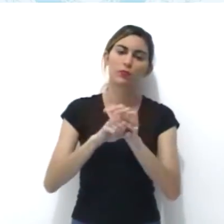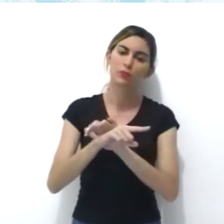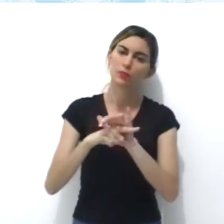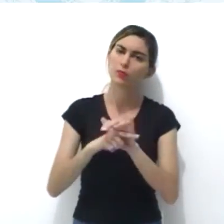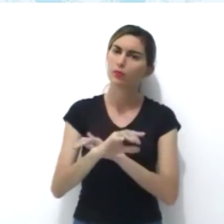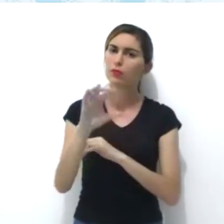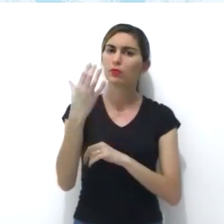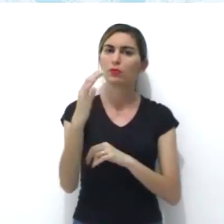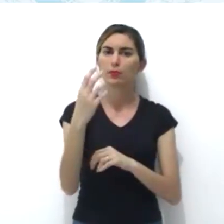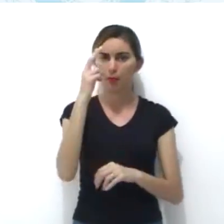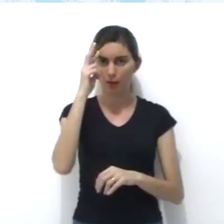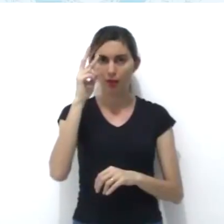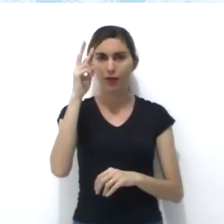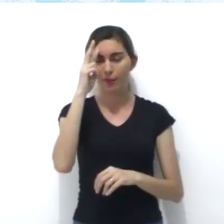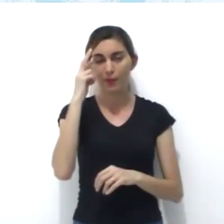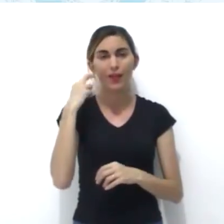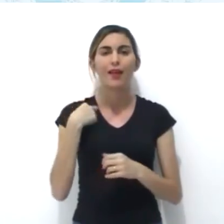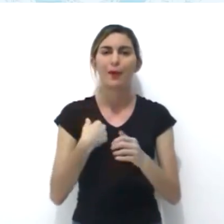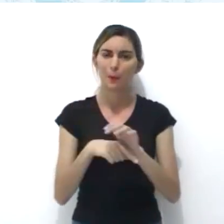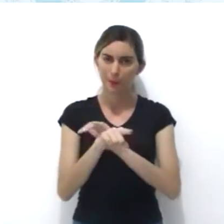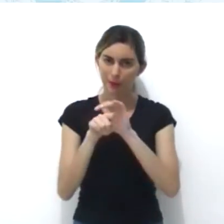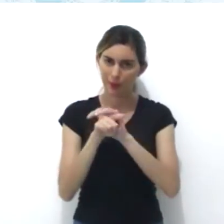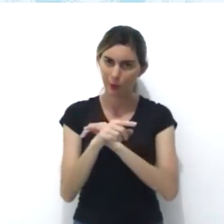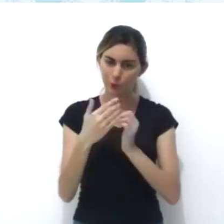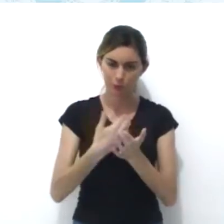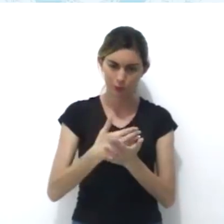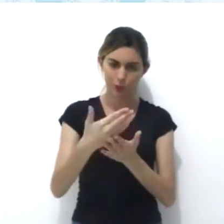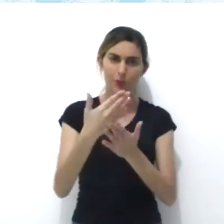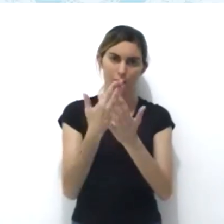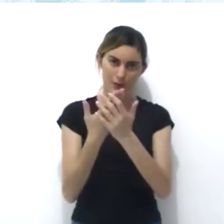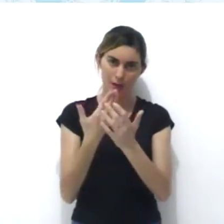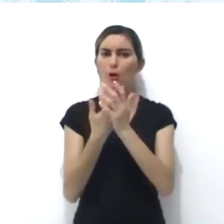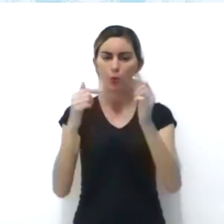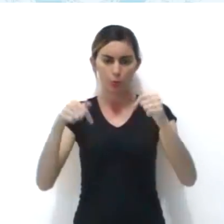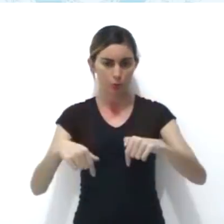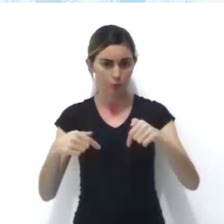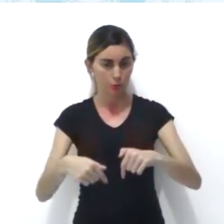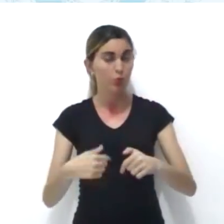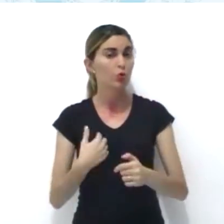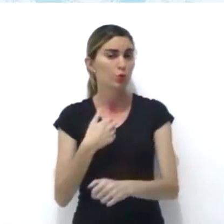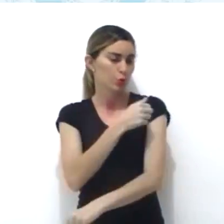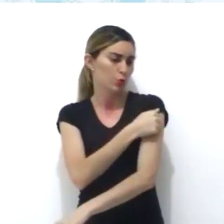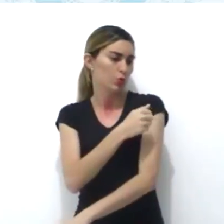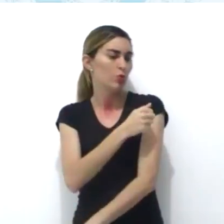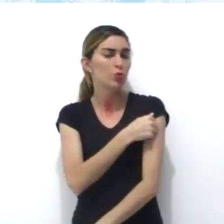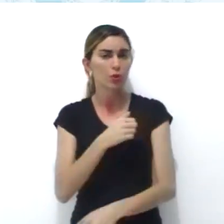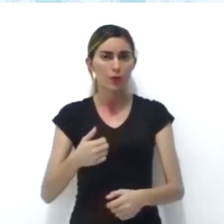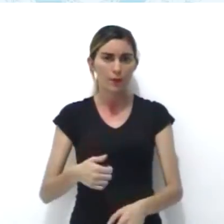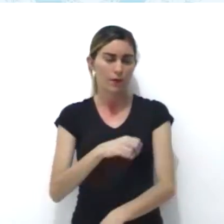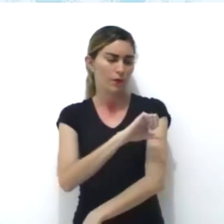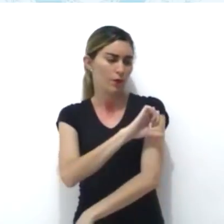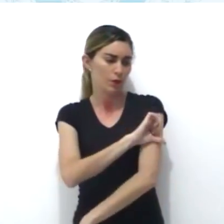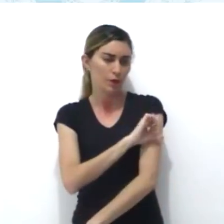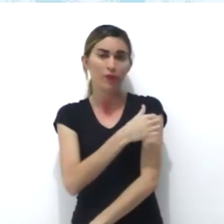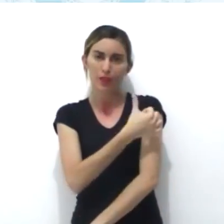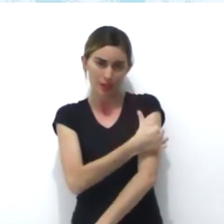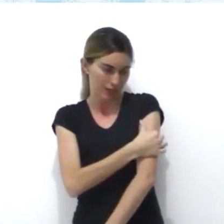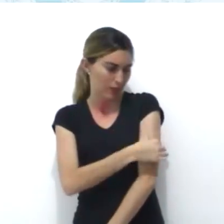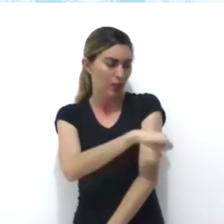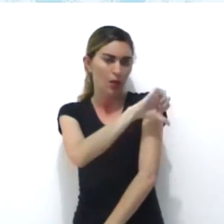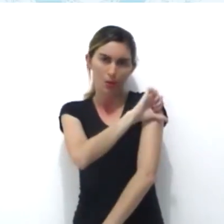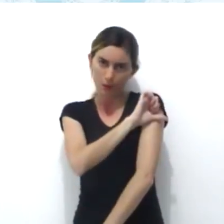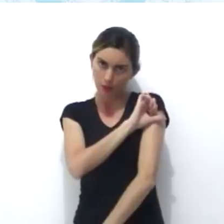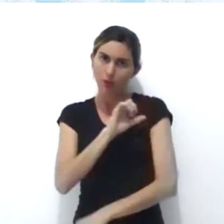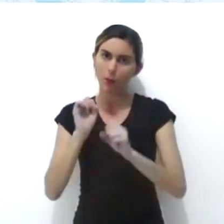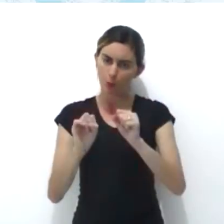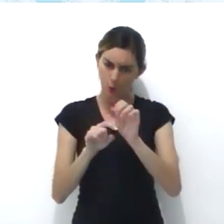fazer pesquisa científica? Lembram lá do meu questionamento no início da aula de hoje, se os estudantes do ensino fundamental podem